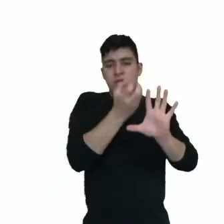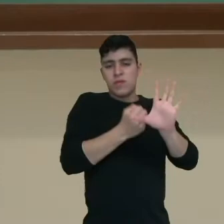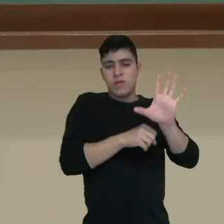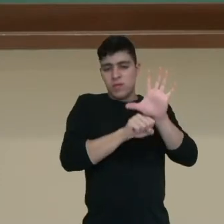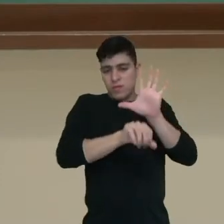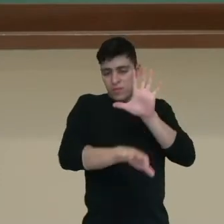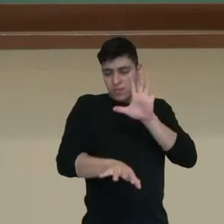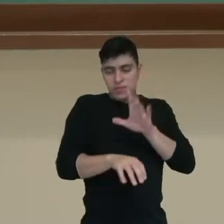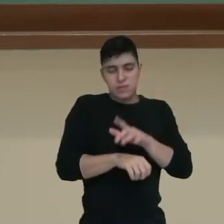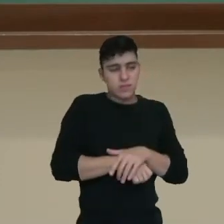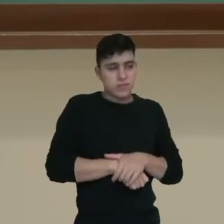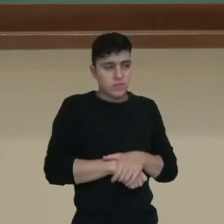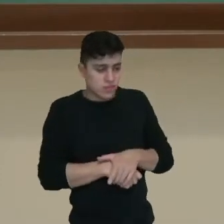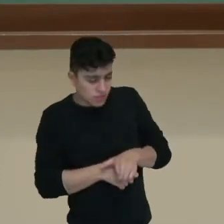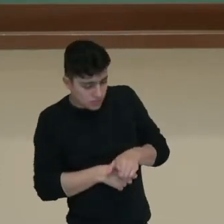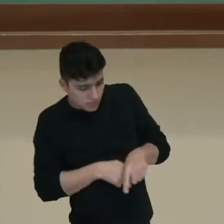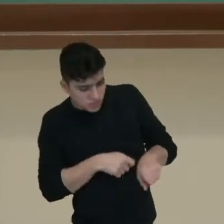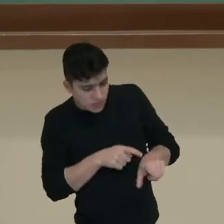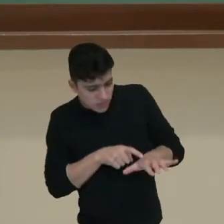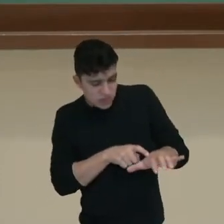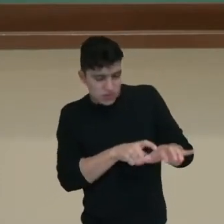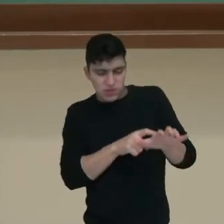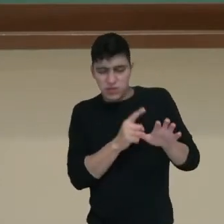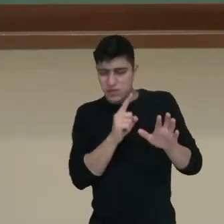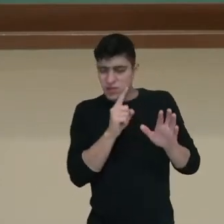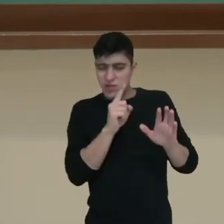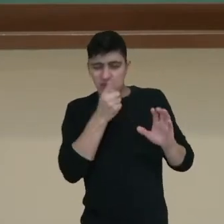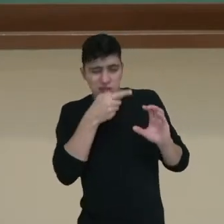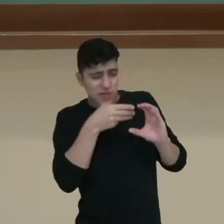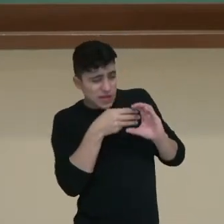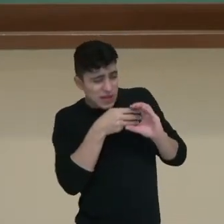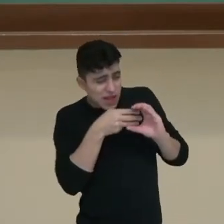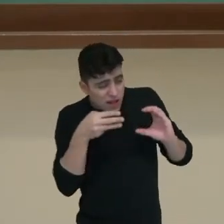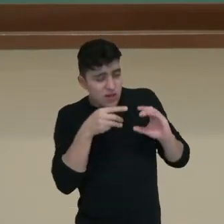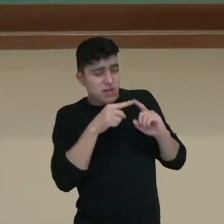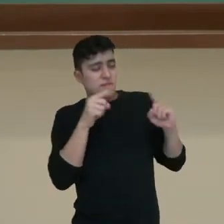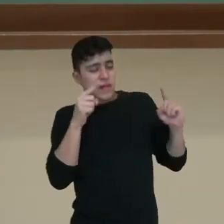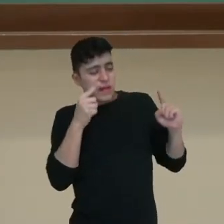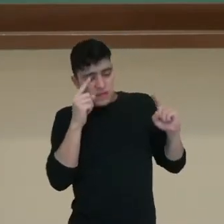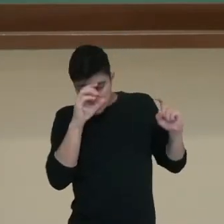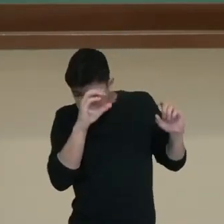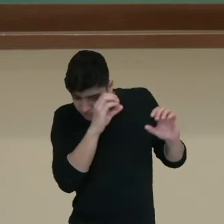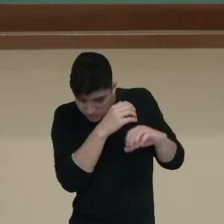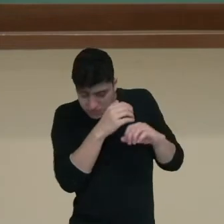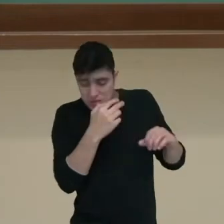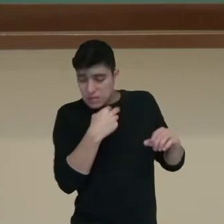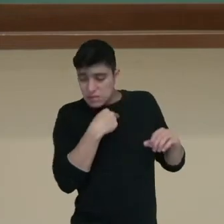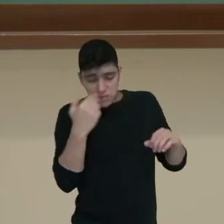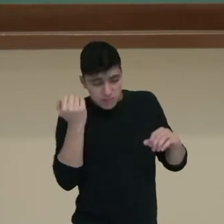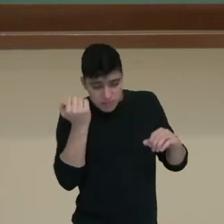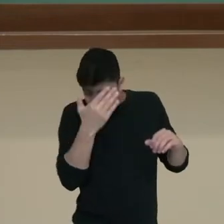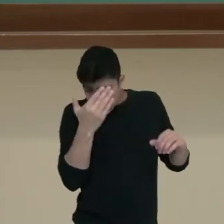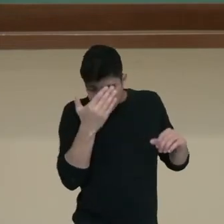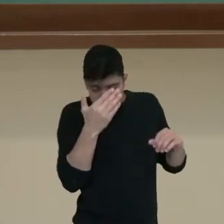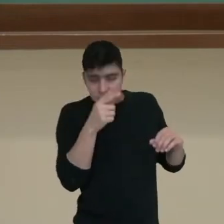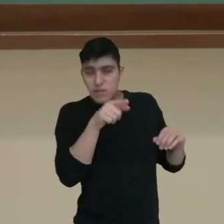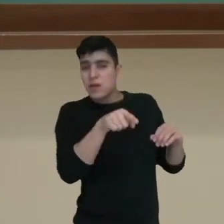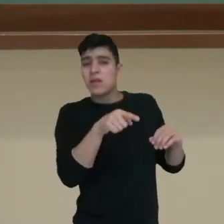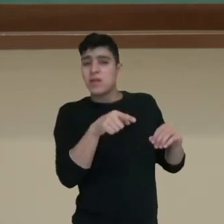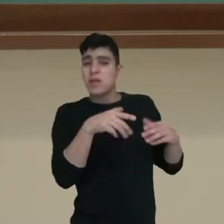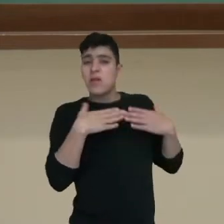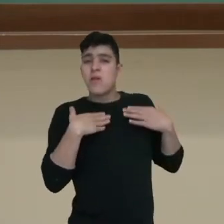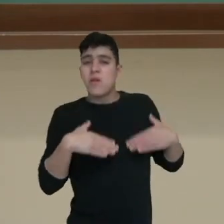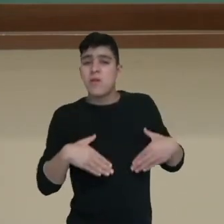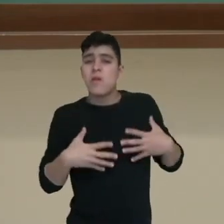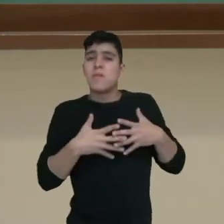vivos. Tá? Então, apesar de serem unicelulares e microscópicos, sim, o corpo deles é bastante complexo, digamos assim.